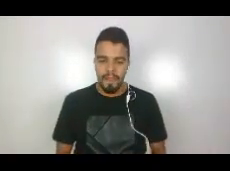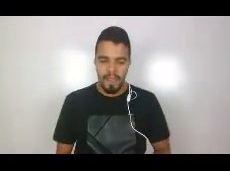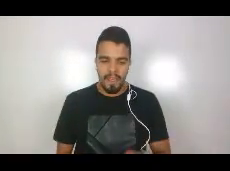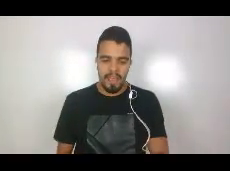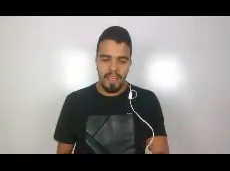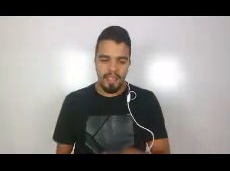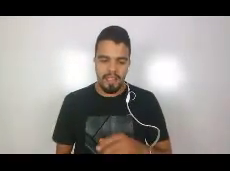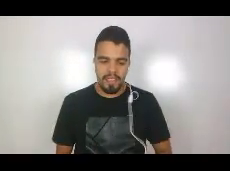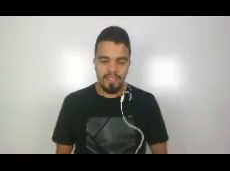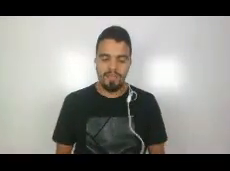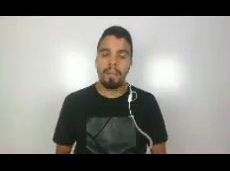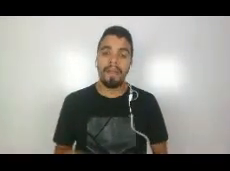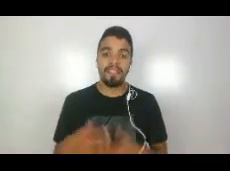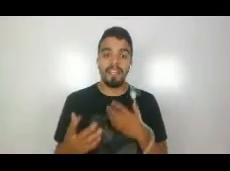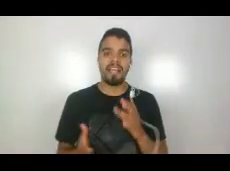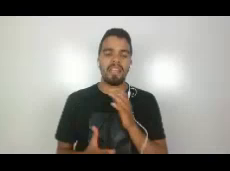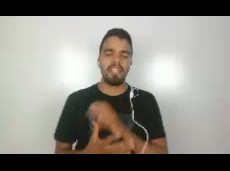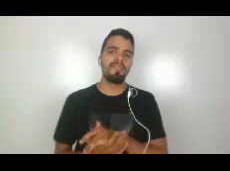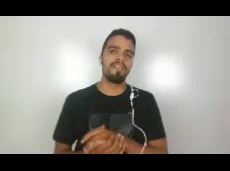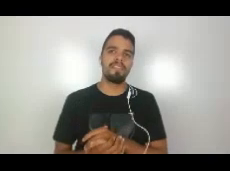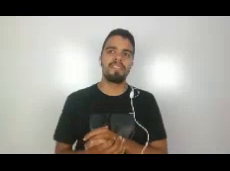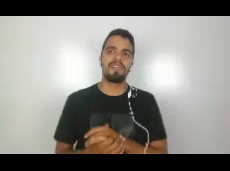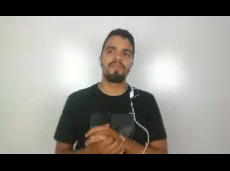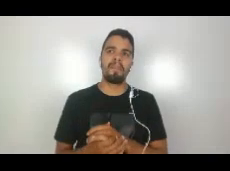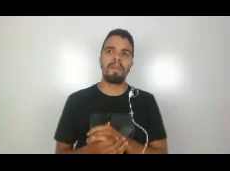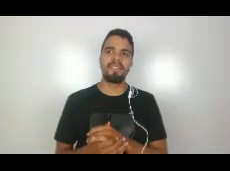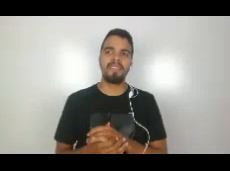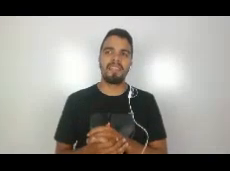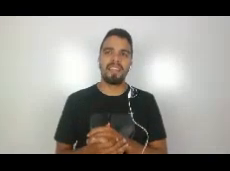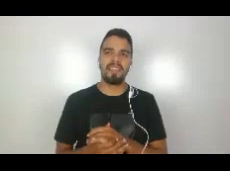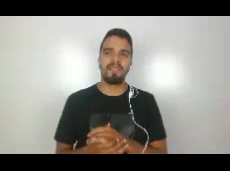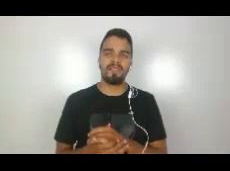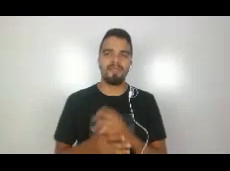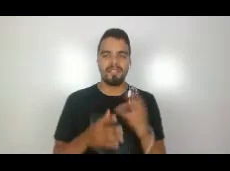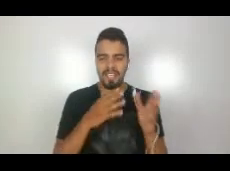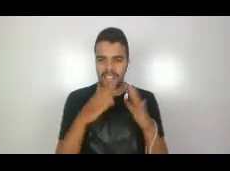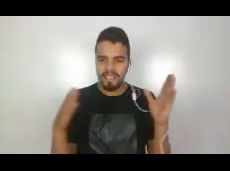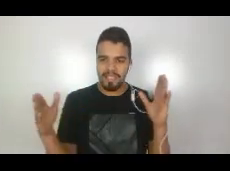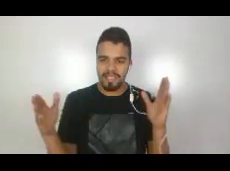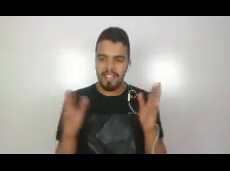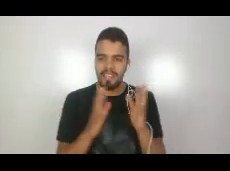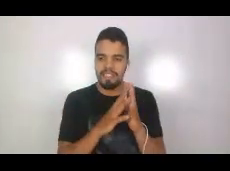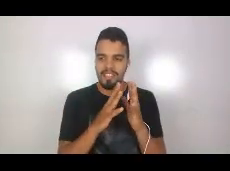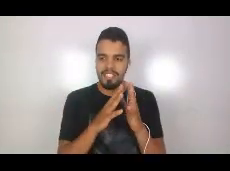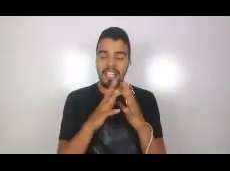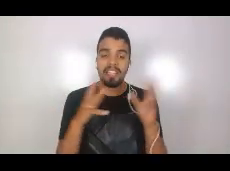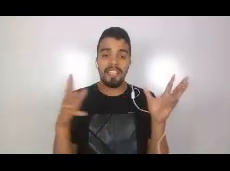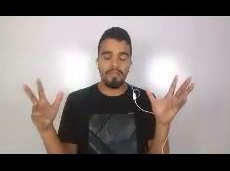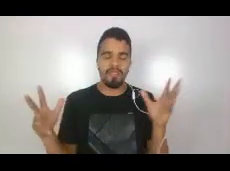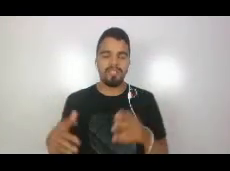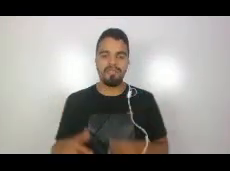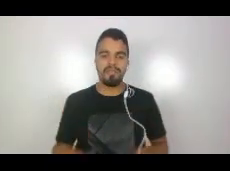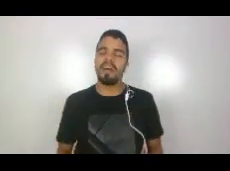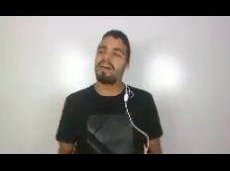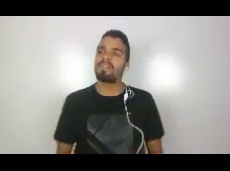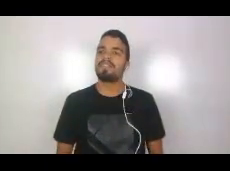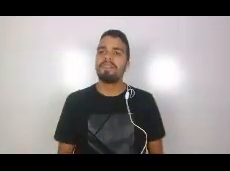continuidade no aprendizado da língua. Então, o aprendizado da língua, como já, né, está tendo